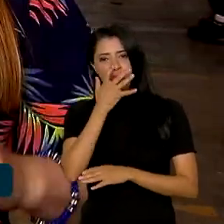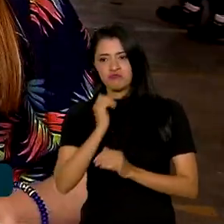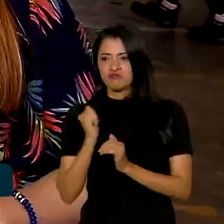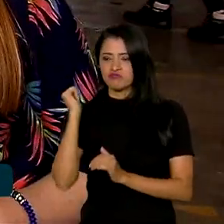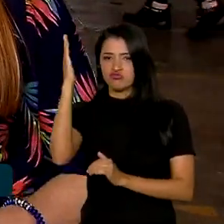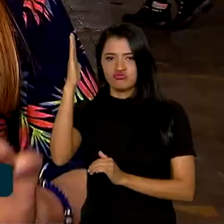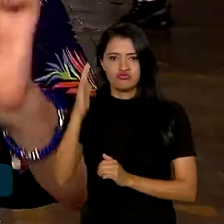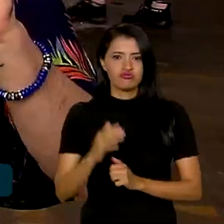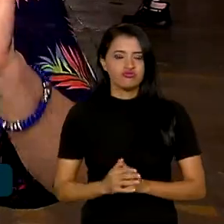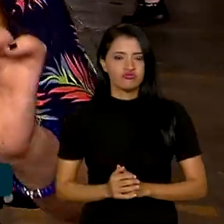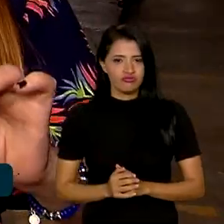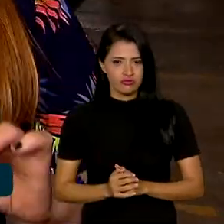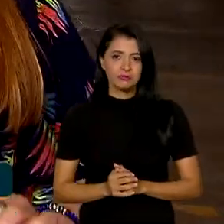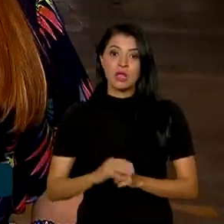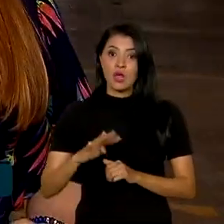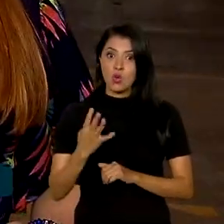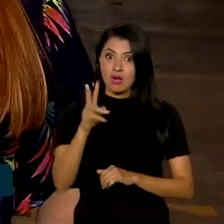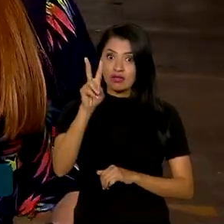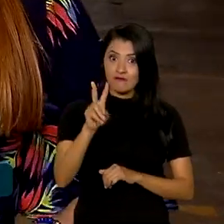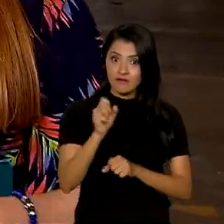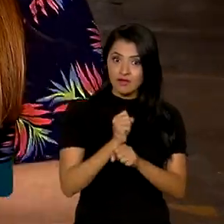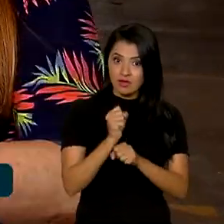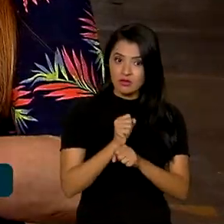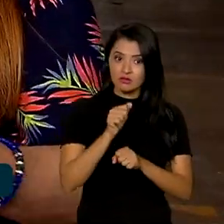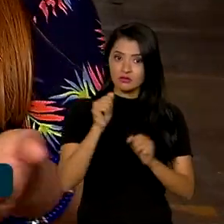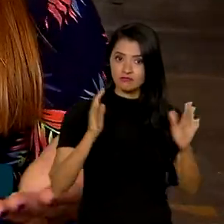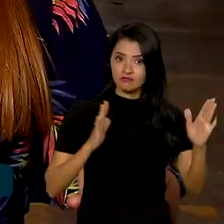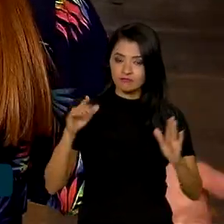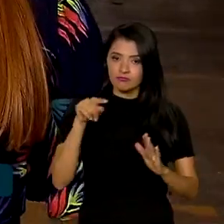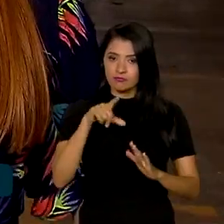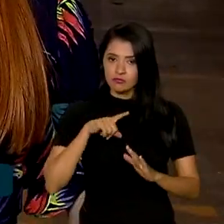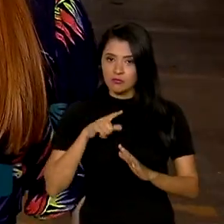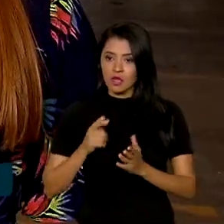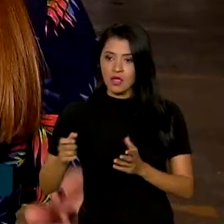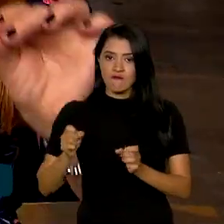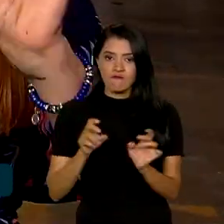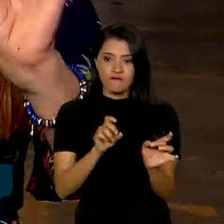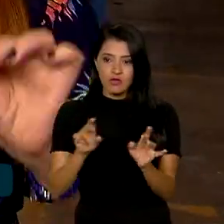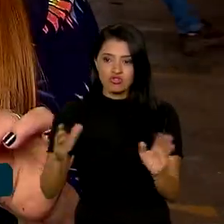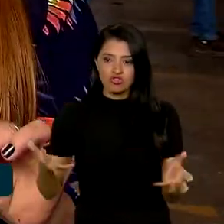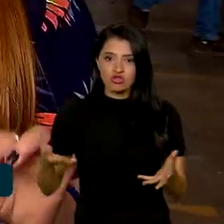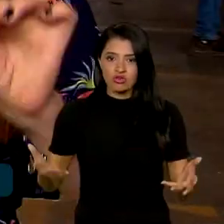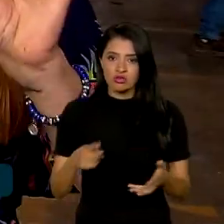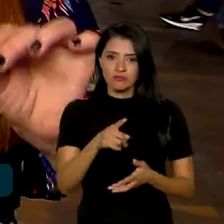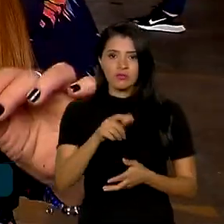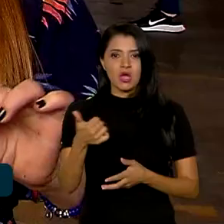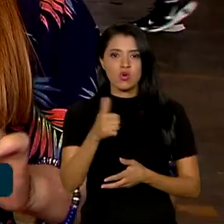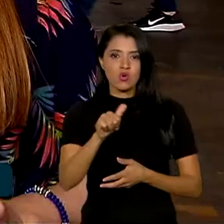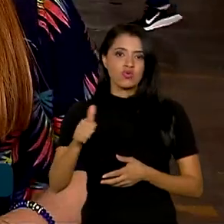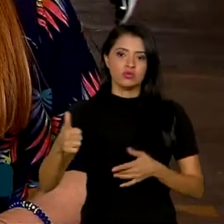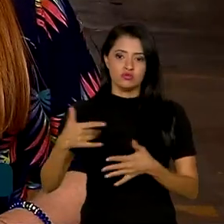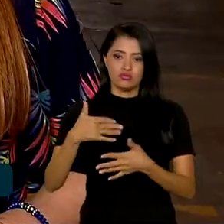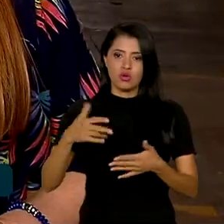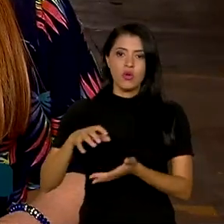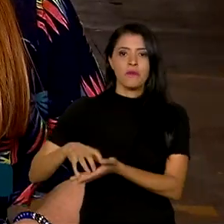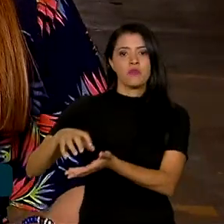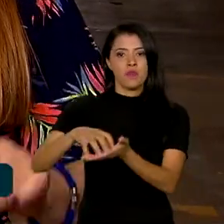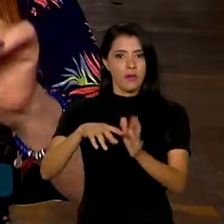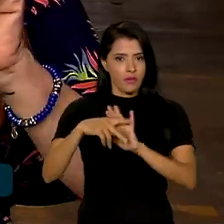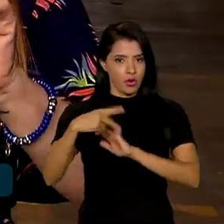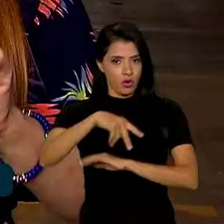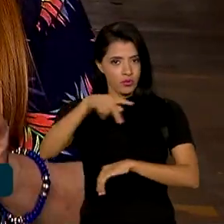patamares elevados. Pela quarta vez no ano, a quantidade comercializada nas 11 maiores centrais do